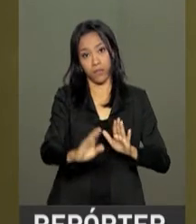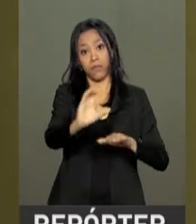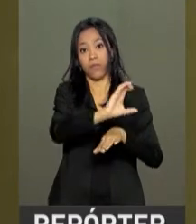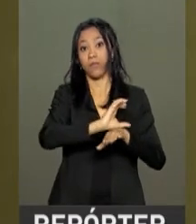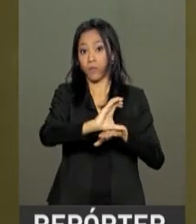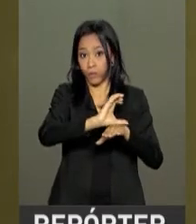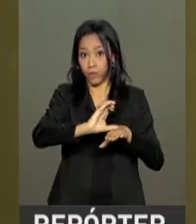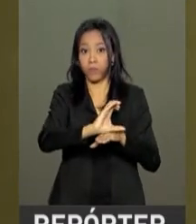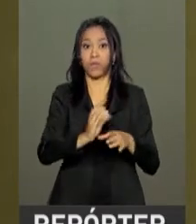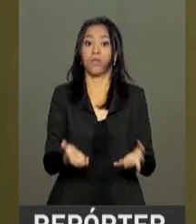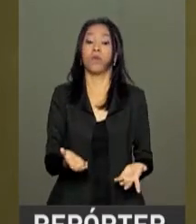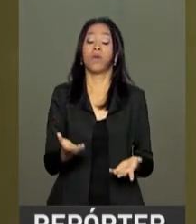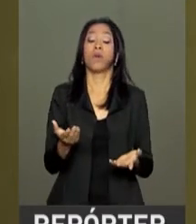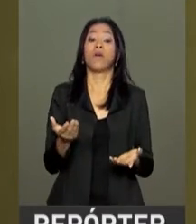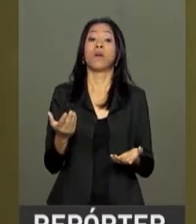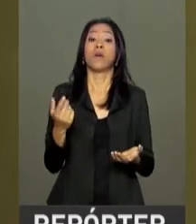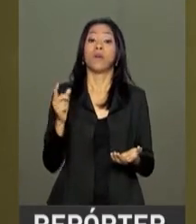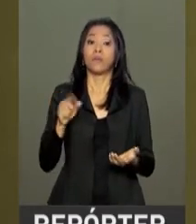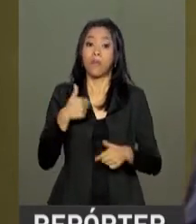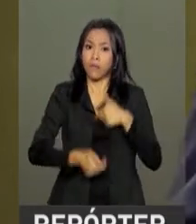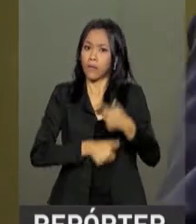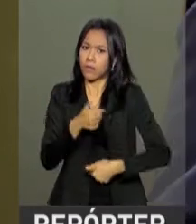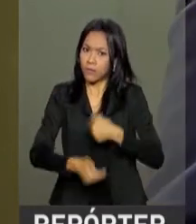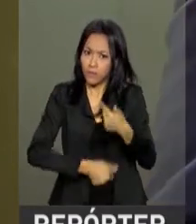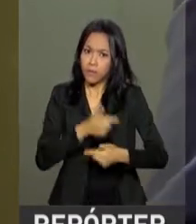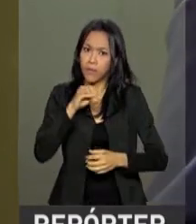mobilizando o governo